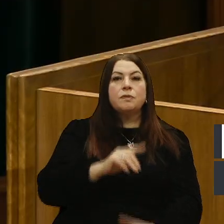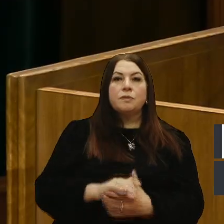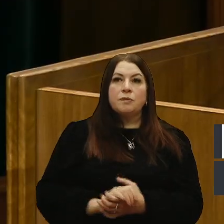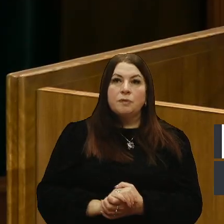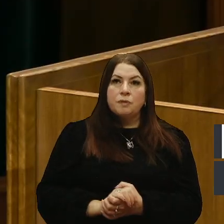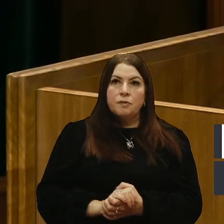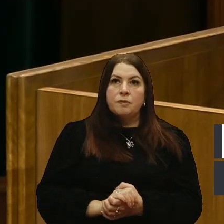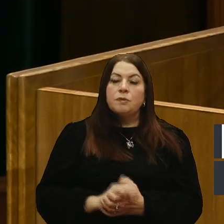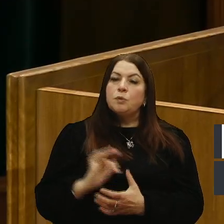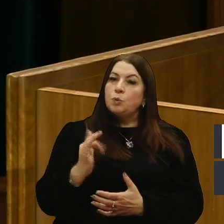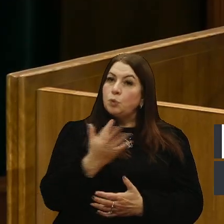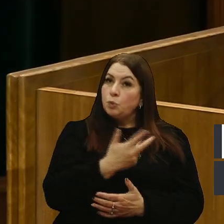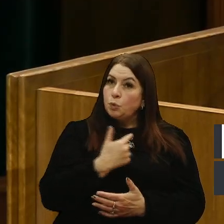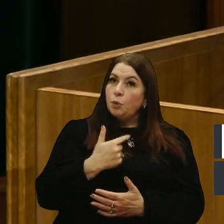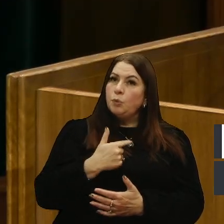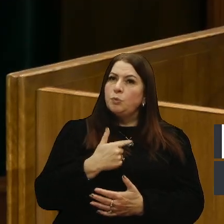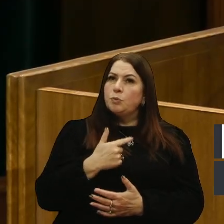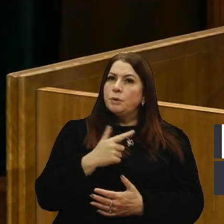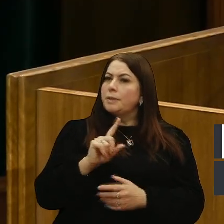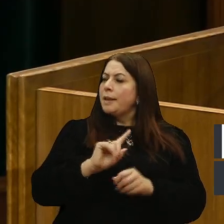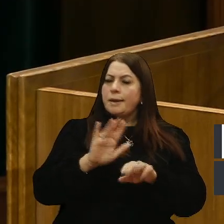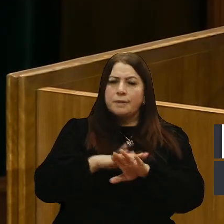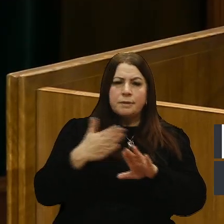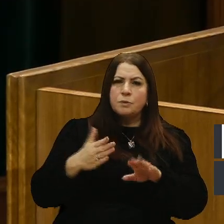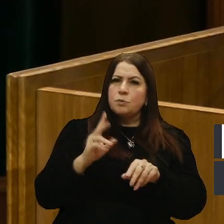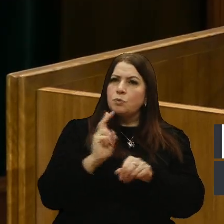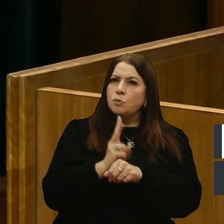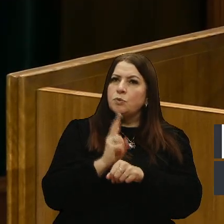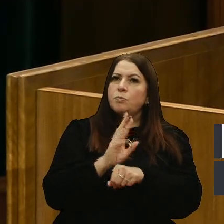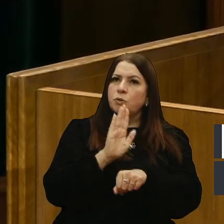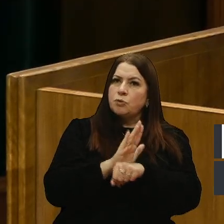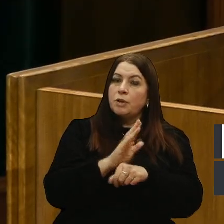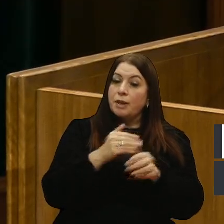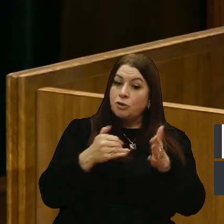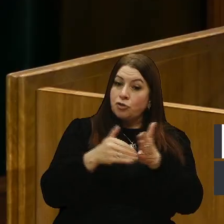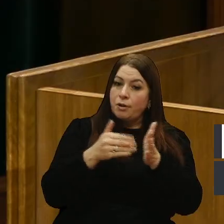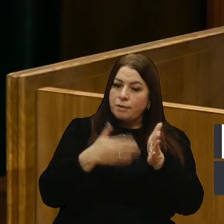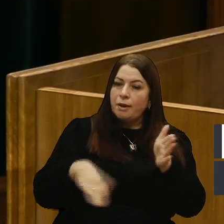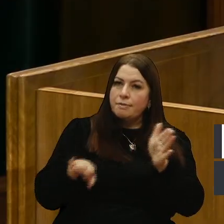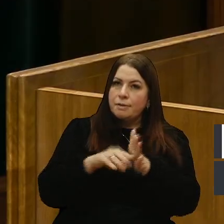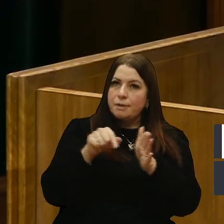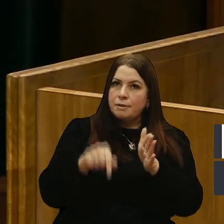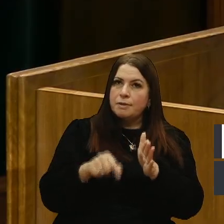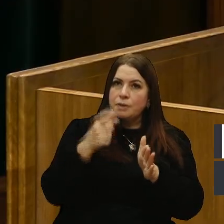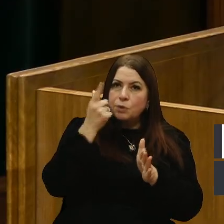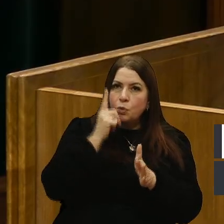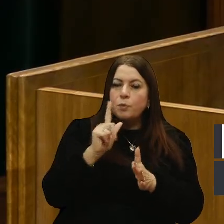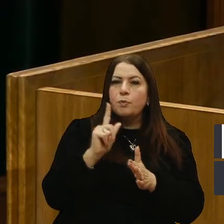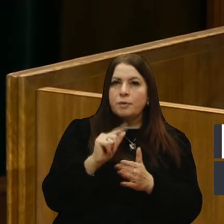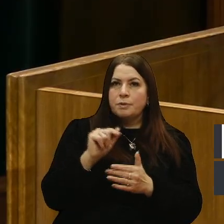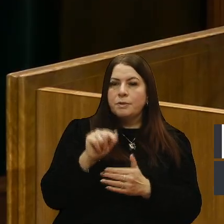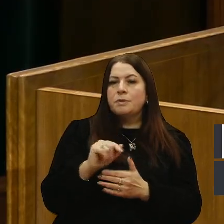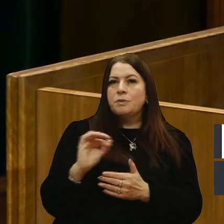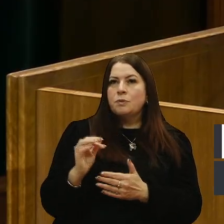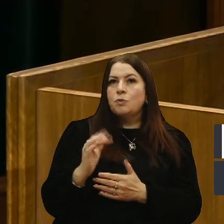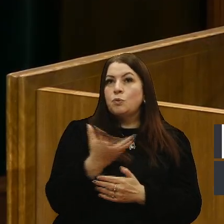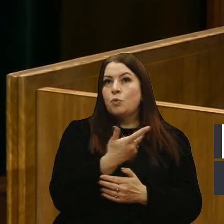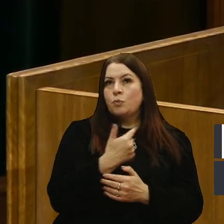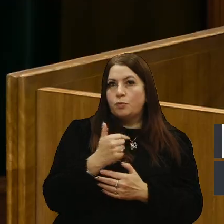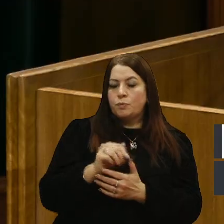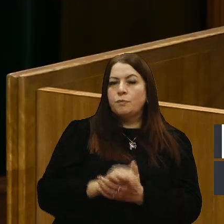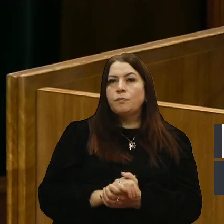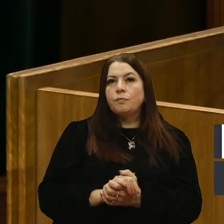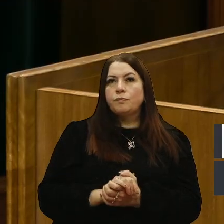Carenhato. Todos, sem exceção, contribuíram para que chegássemos até aqui. Essa conquista é uma conquista